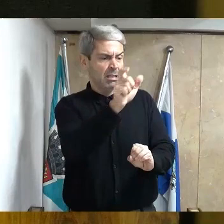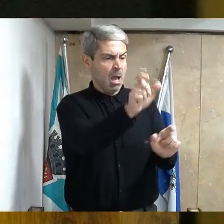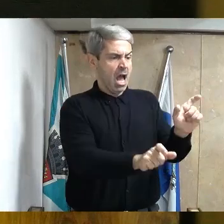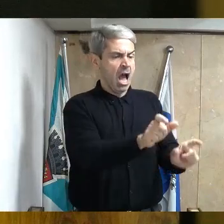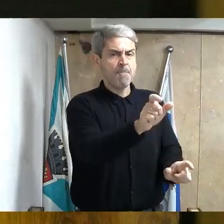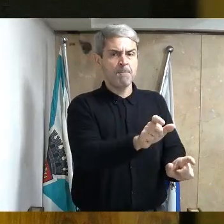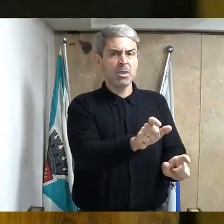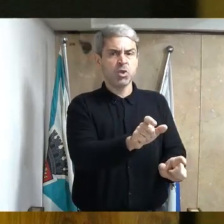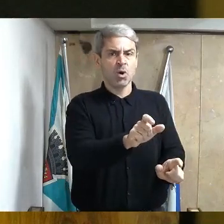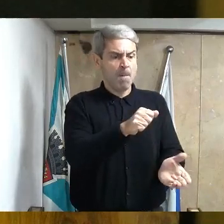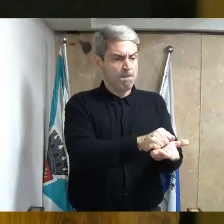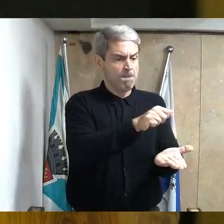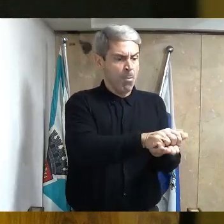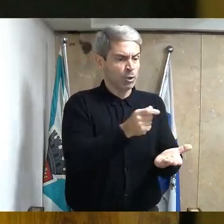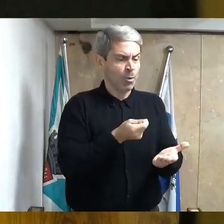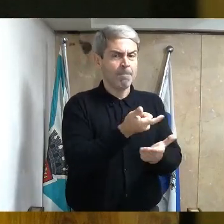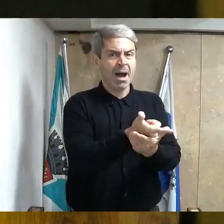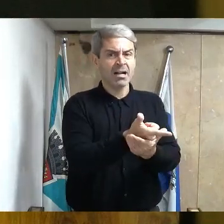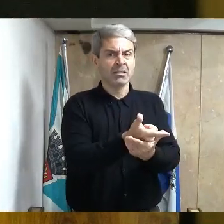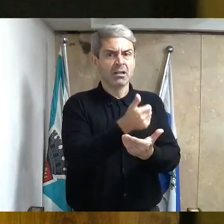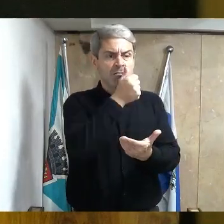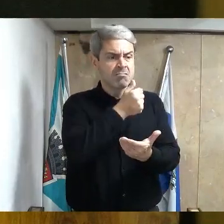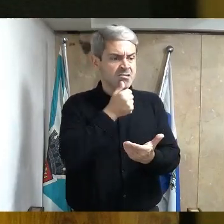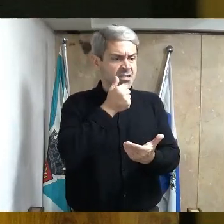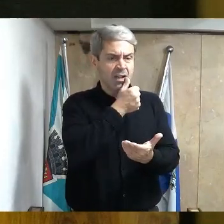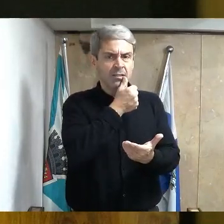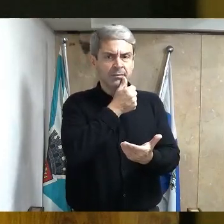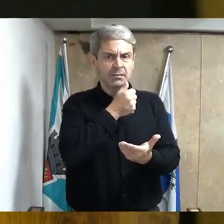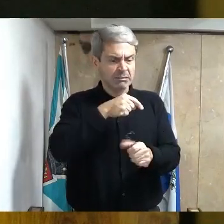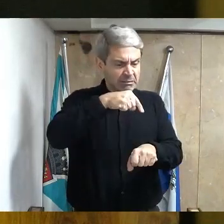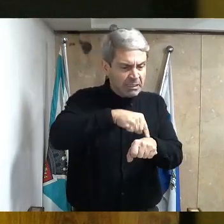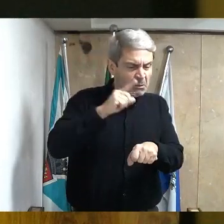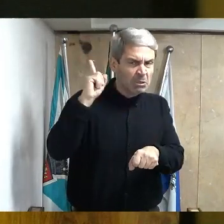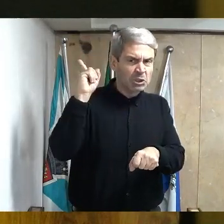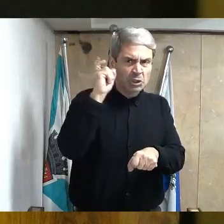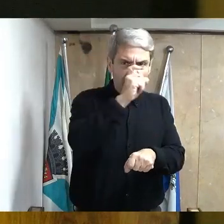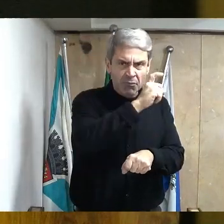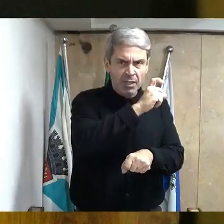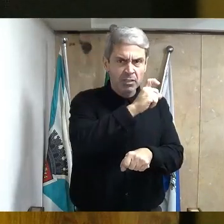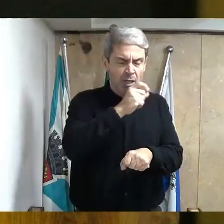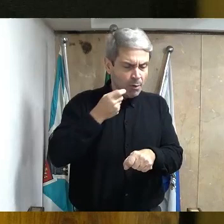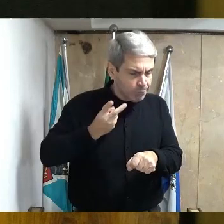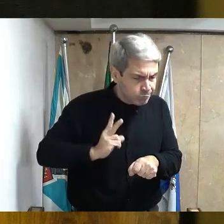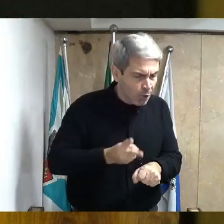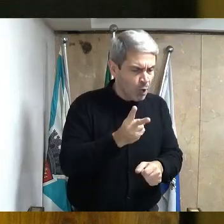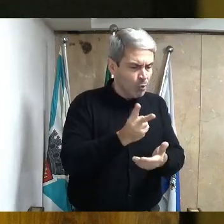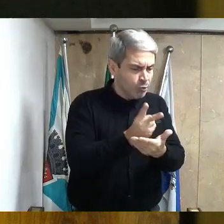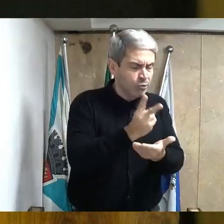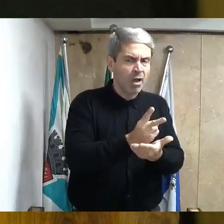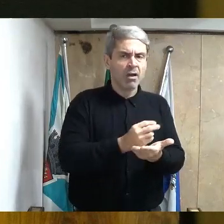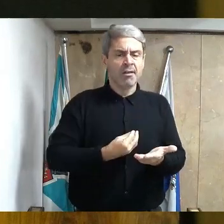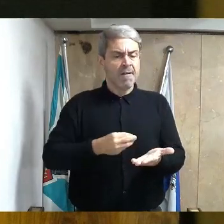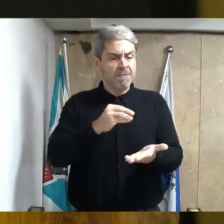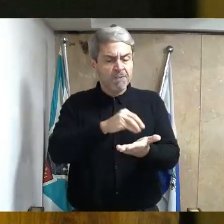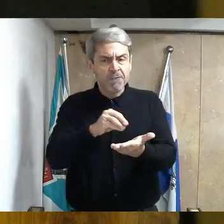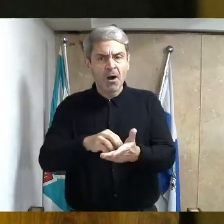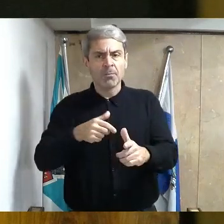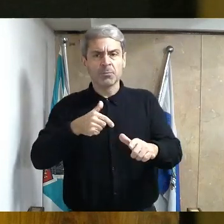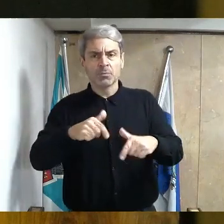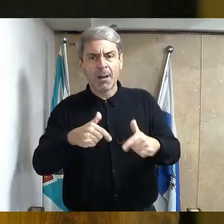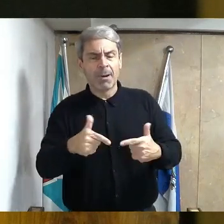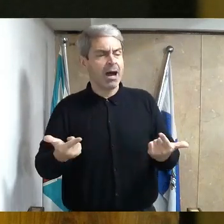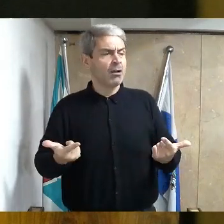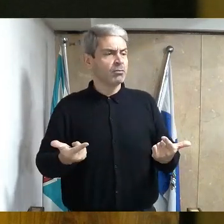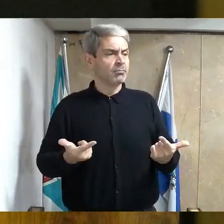muito sacrifício, mesmo em tempos difíceis, onde tem faltado o emprego do